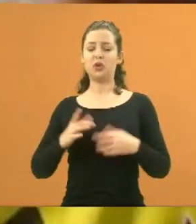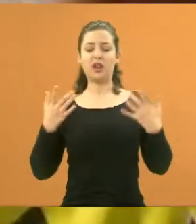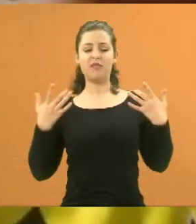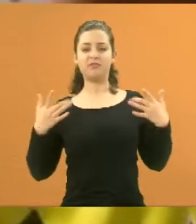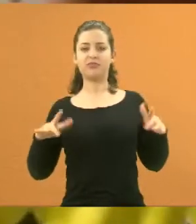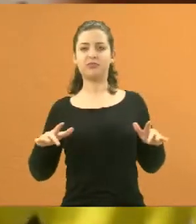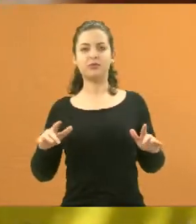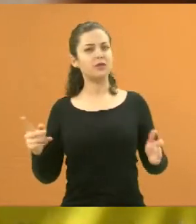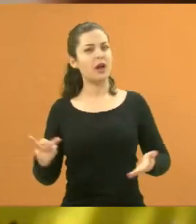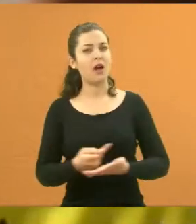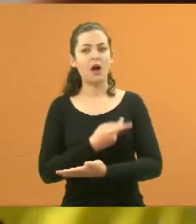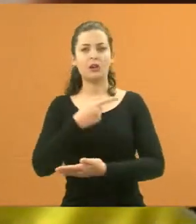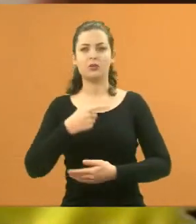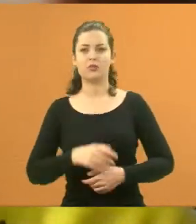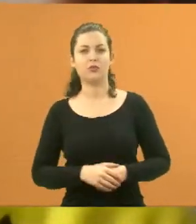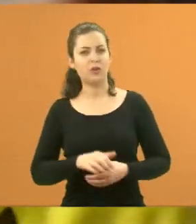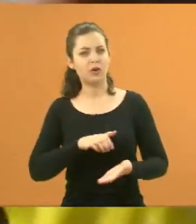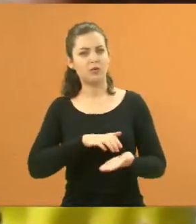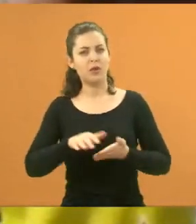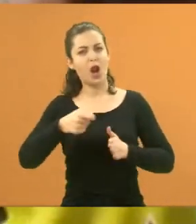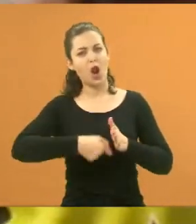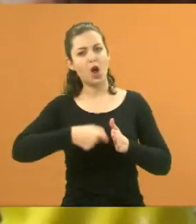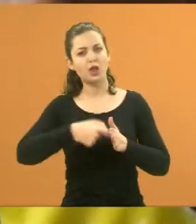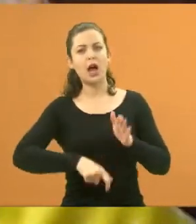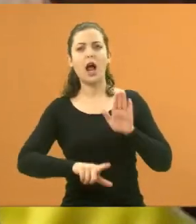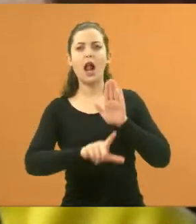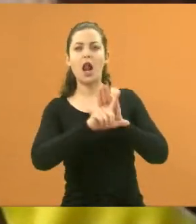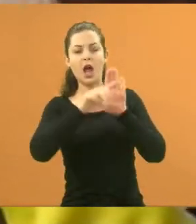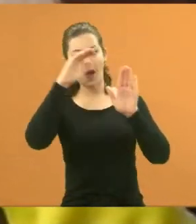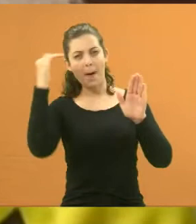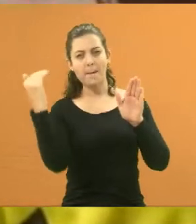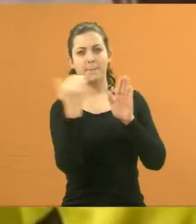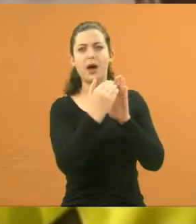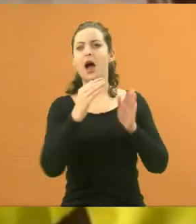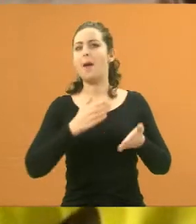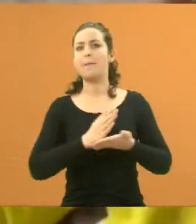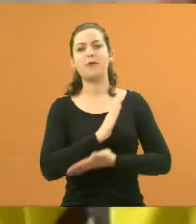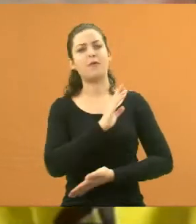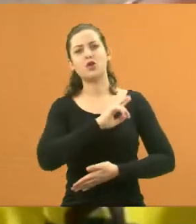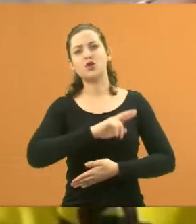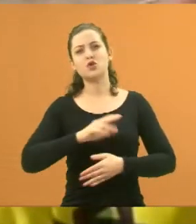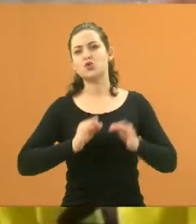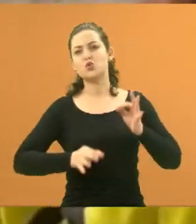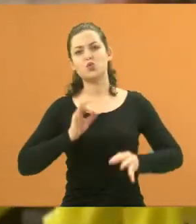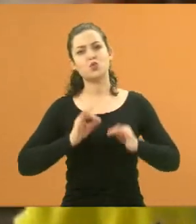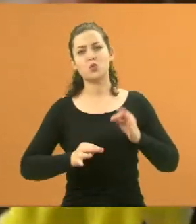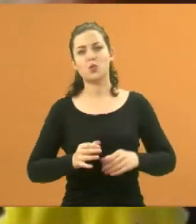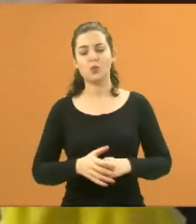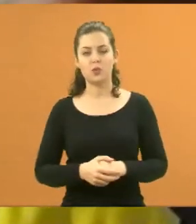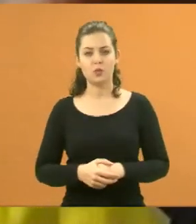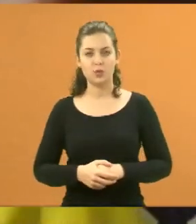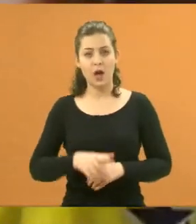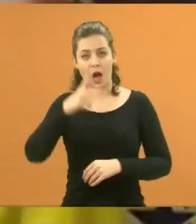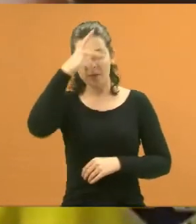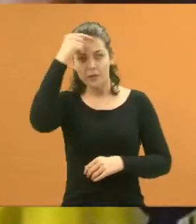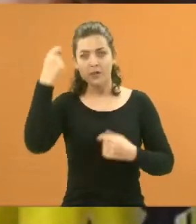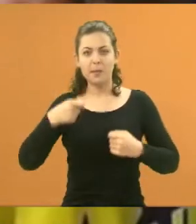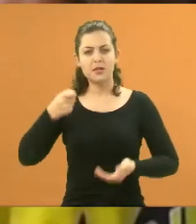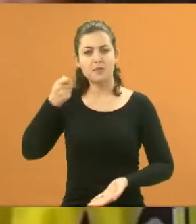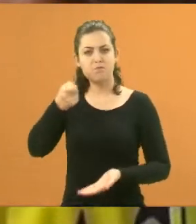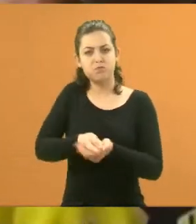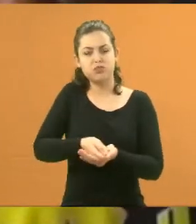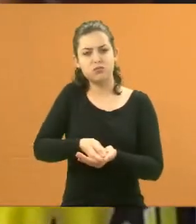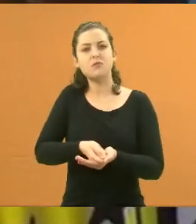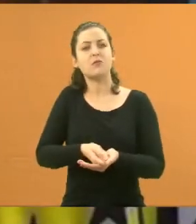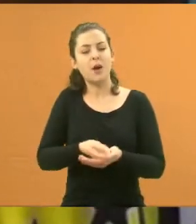nada. Tá errado isso. E a gente vai lutar para que essa lei não seja aprovada, porque não é justo com a população que sofre. A prefeitura tem que ir em cima